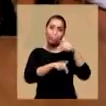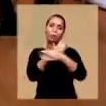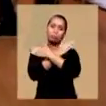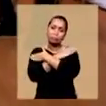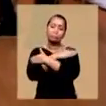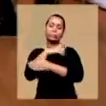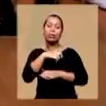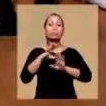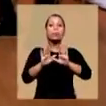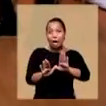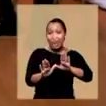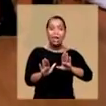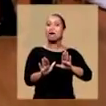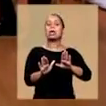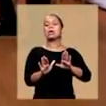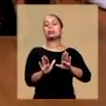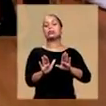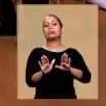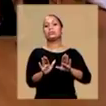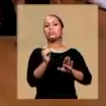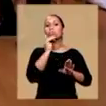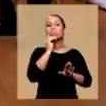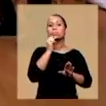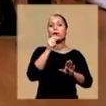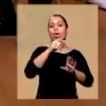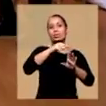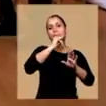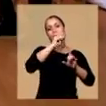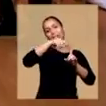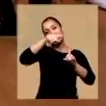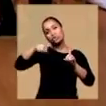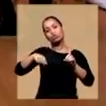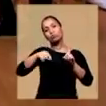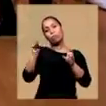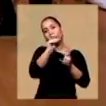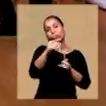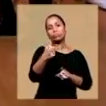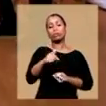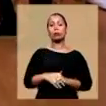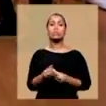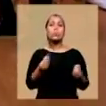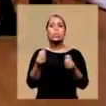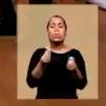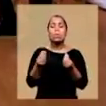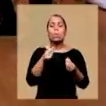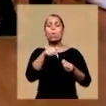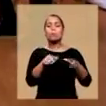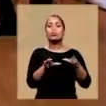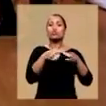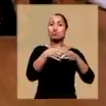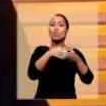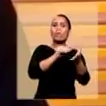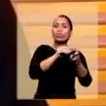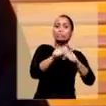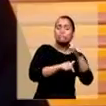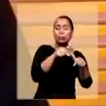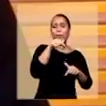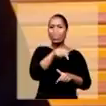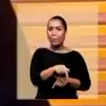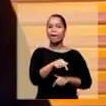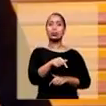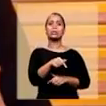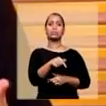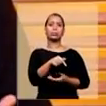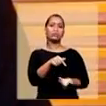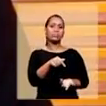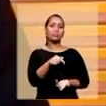estão desempregadas, mas não estão nas estatísticas. Marcos, para onde é que vai esse grupo na maioria das vezes? Ele acaba se